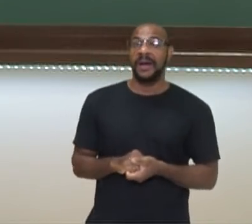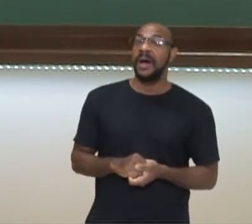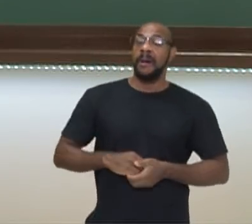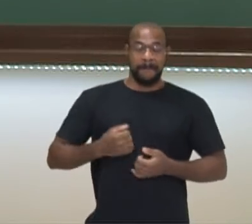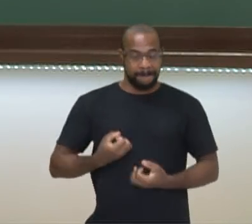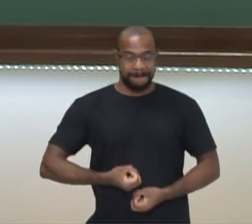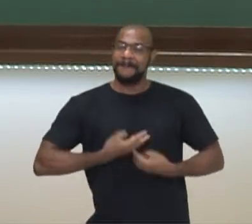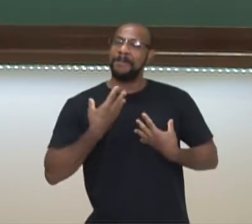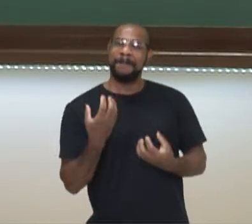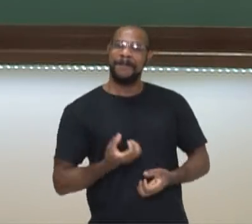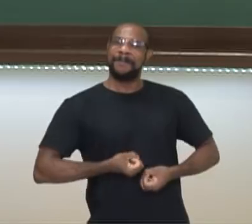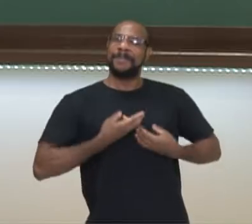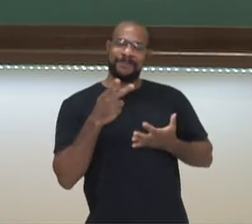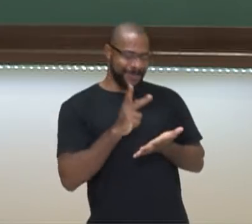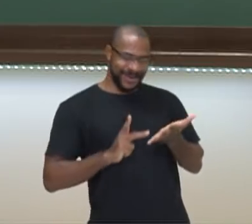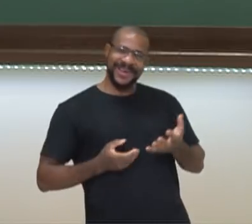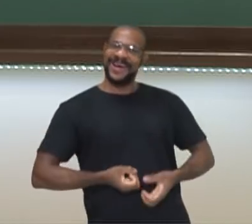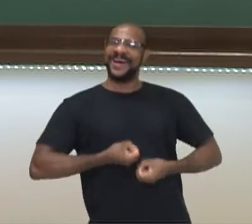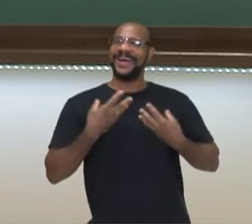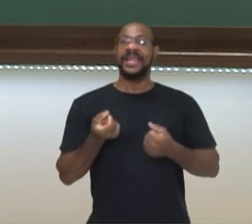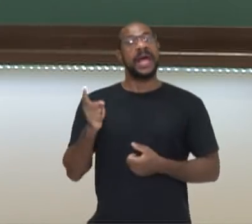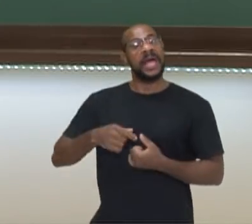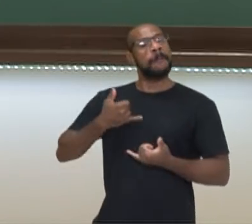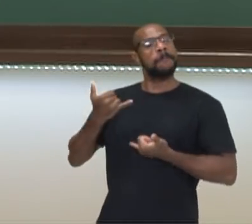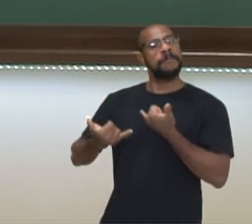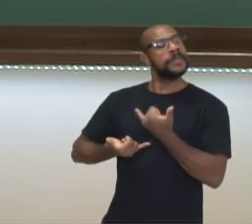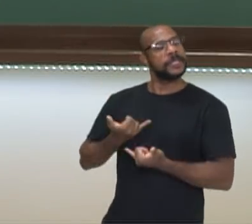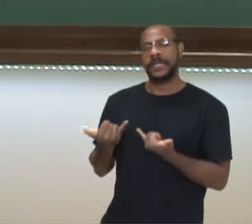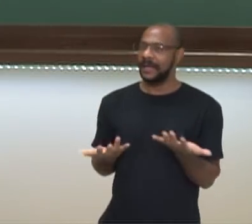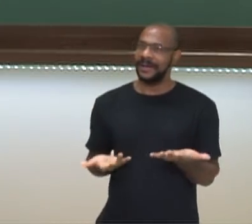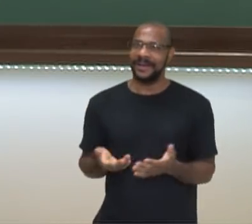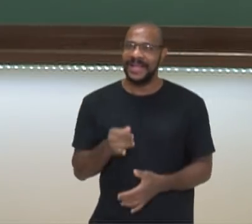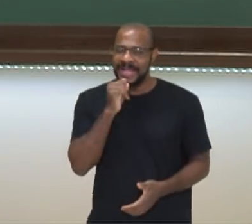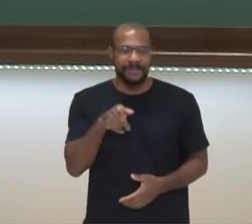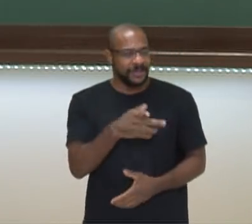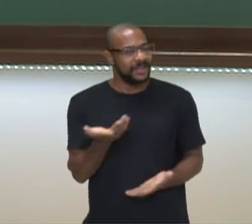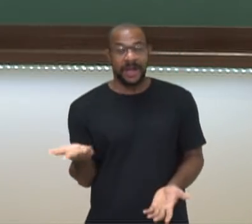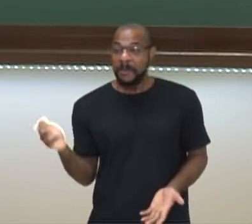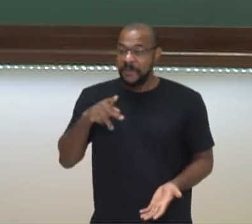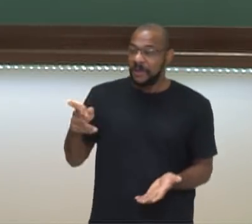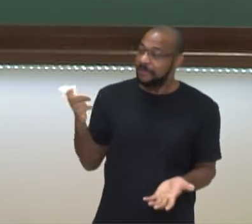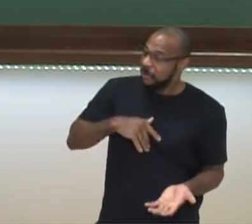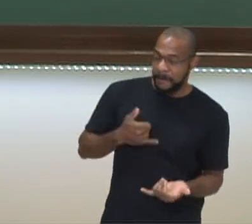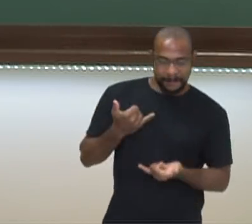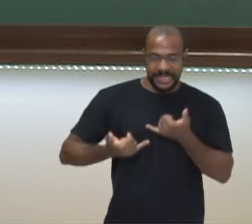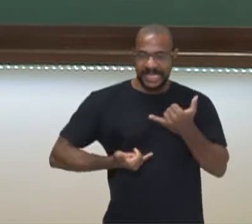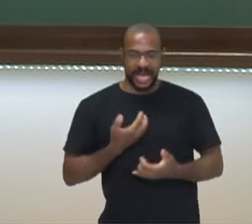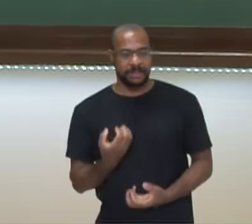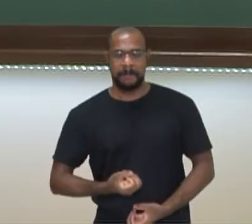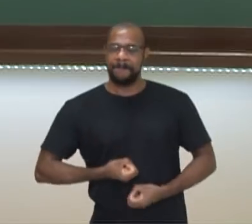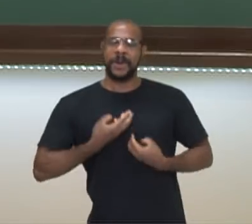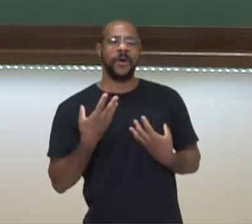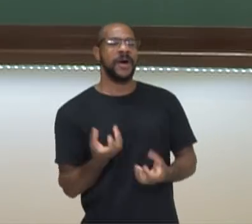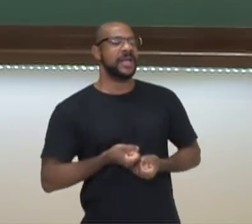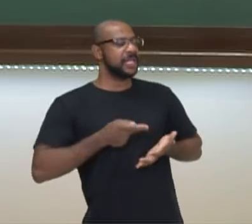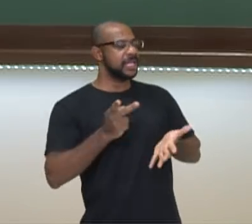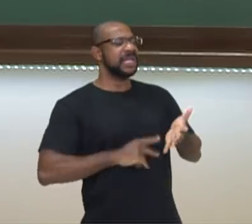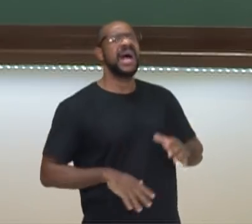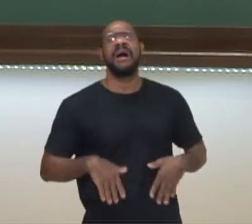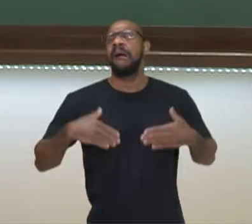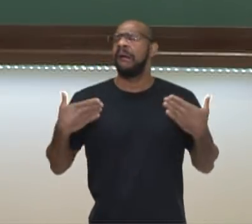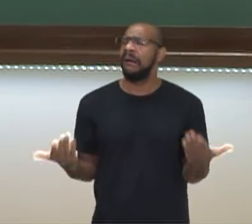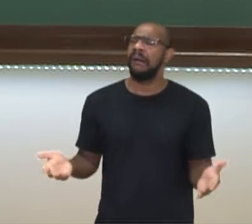as palavras. Quando a professora diz, vamos produzir uma poesia, vamos produzir um poema. Ai, professora, mas eu não